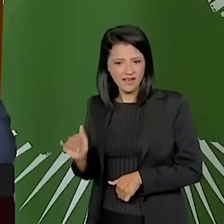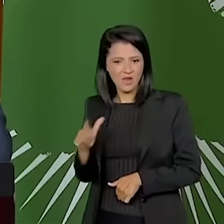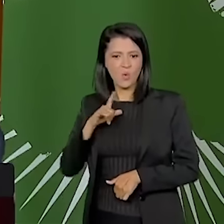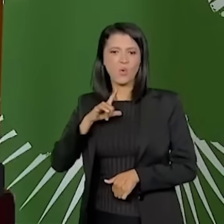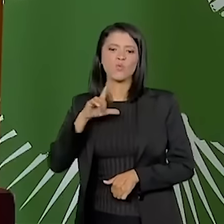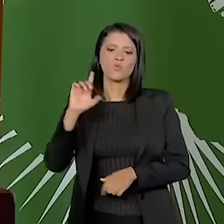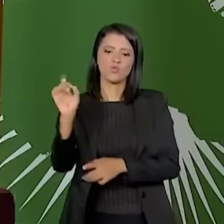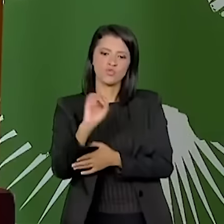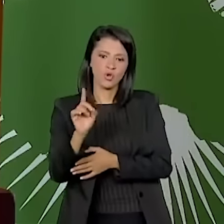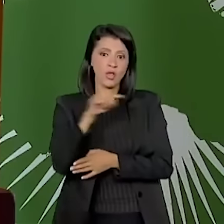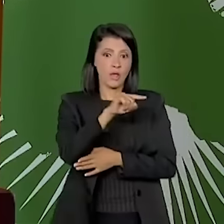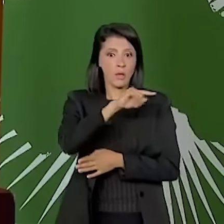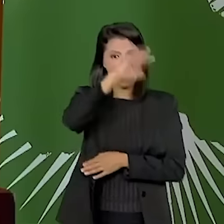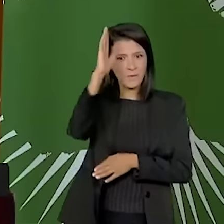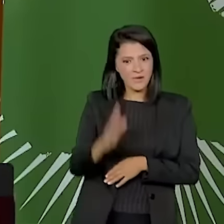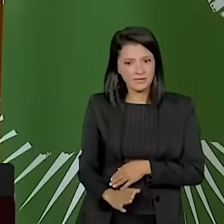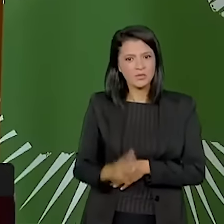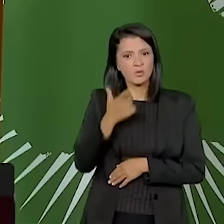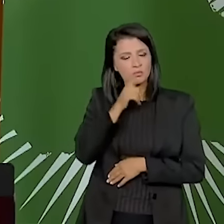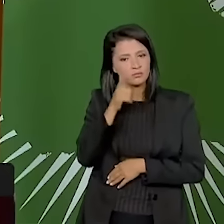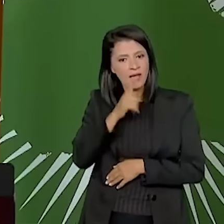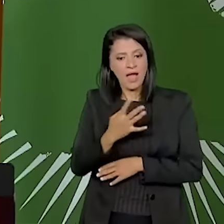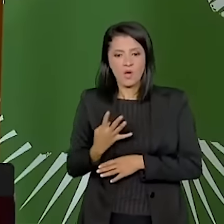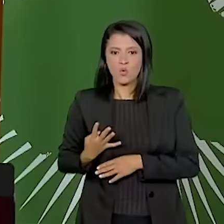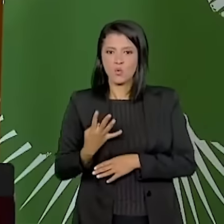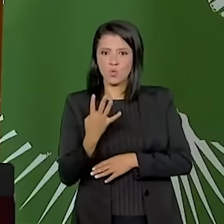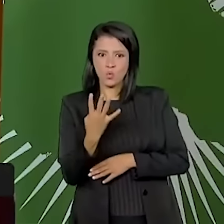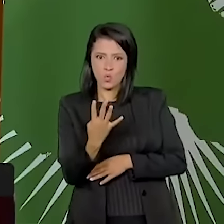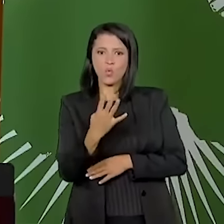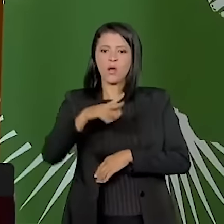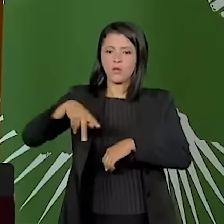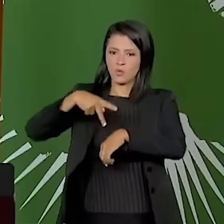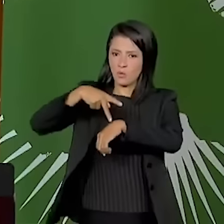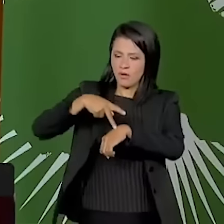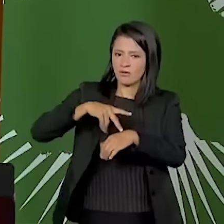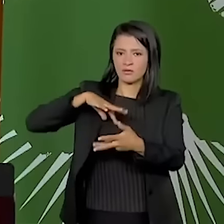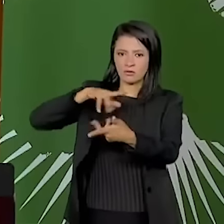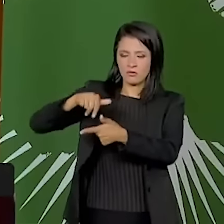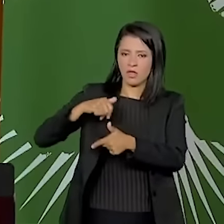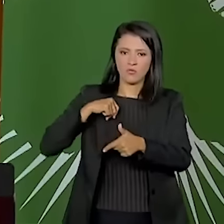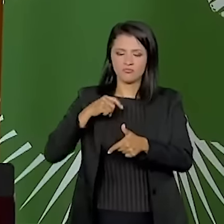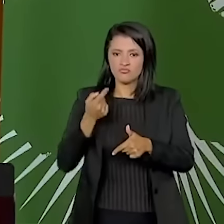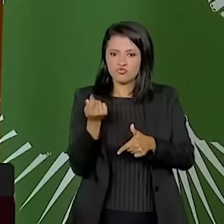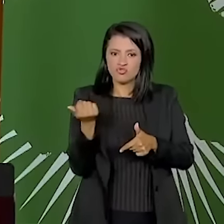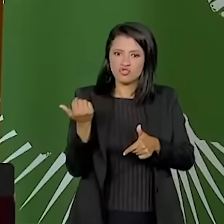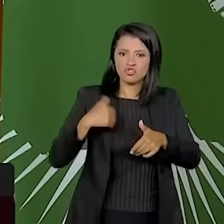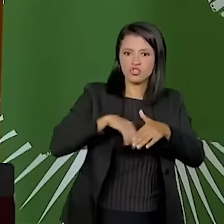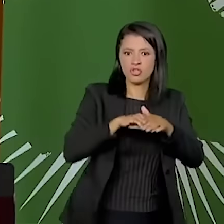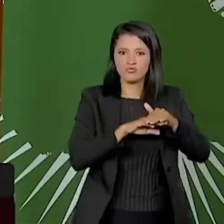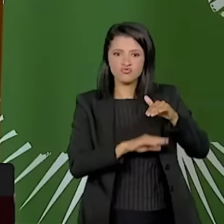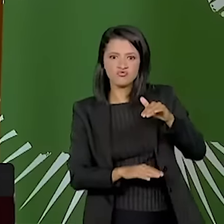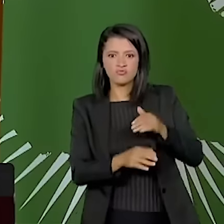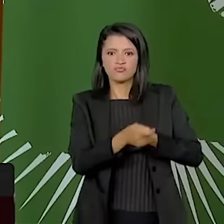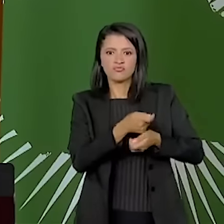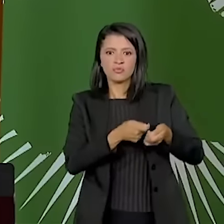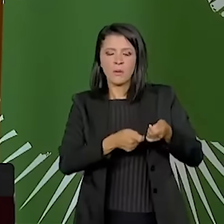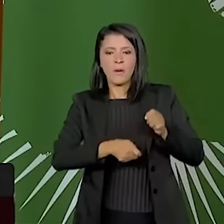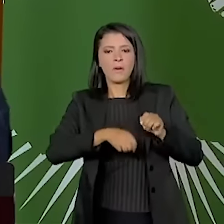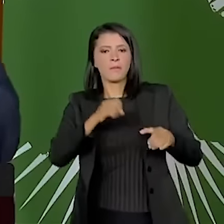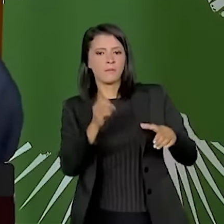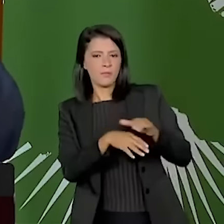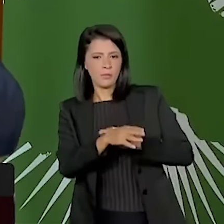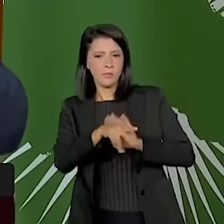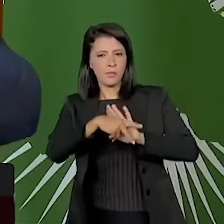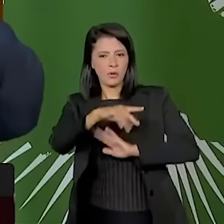Brasil chegou a ser a quarta reserva, sabe, internacional do mundo. Isso permite que o Brasil seja o que o Brasil é hoje.